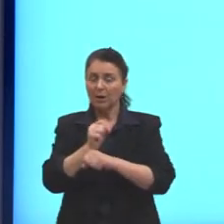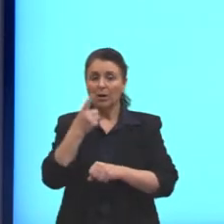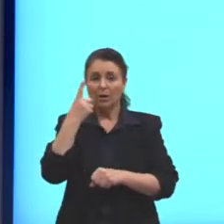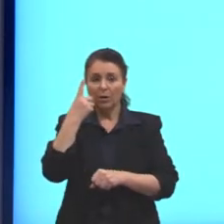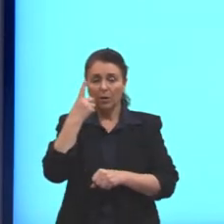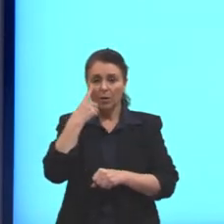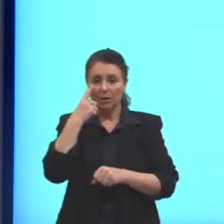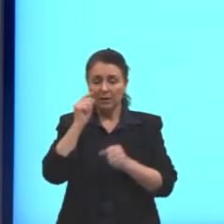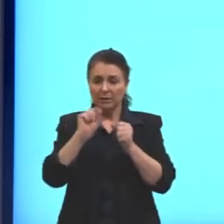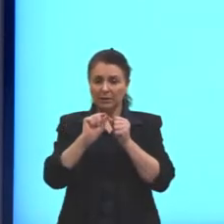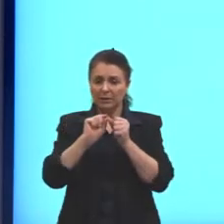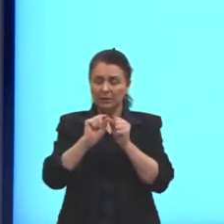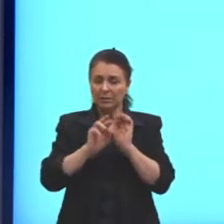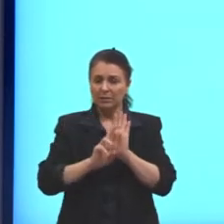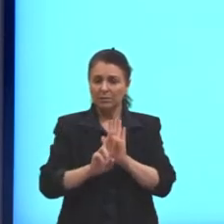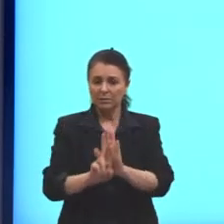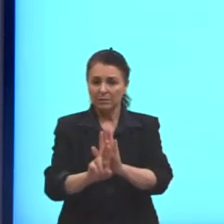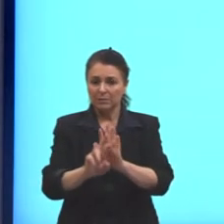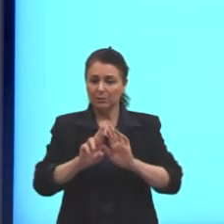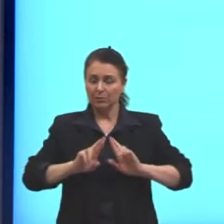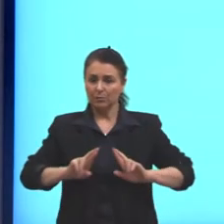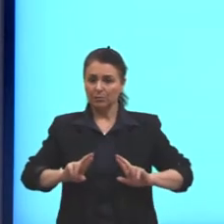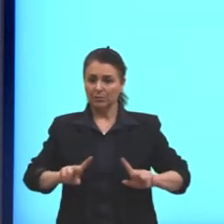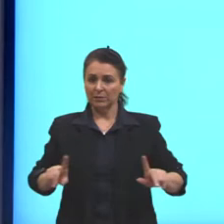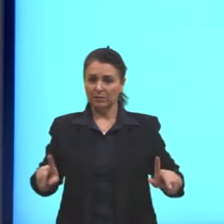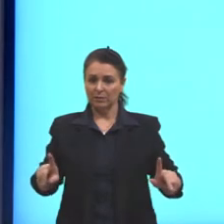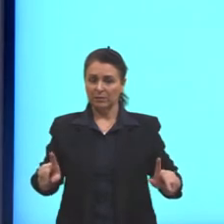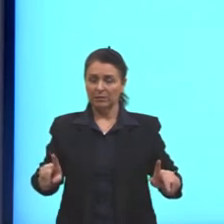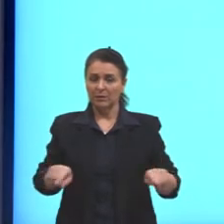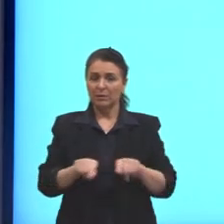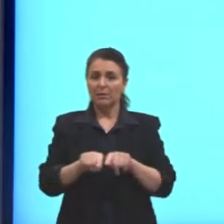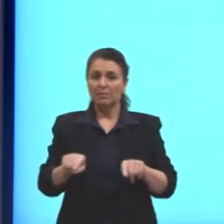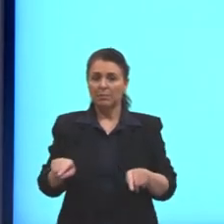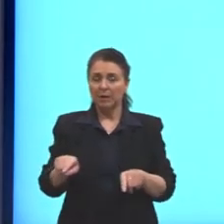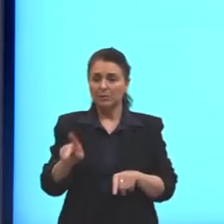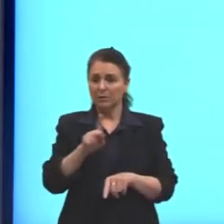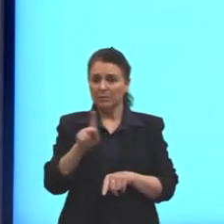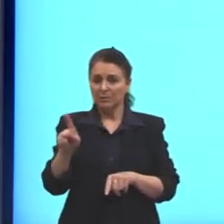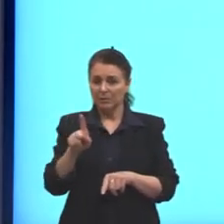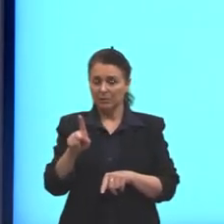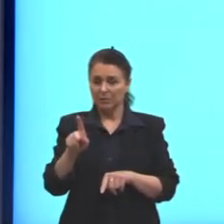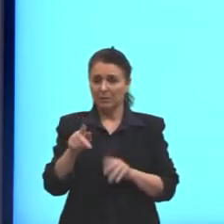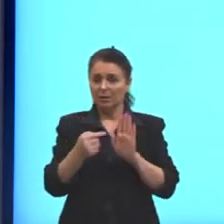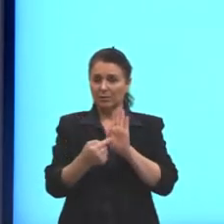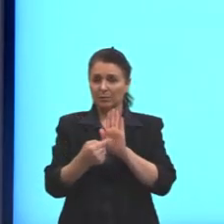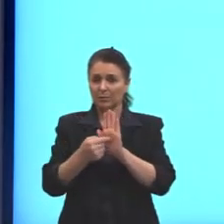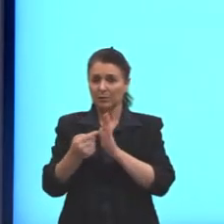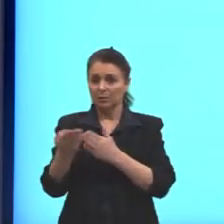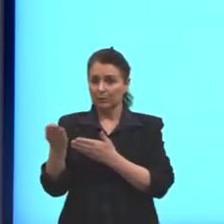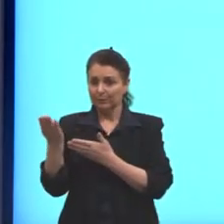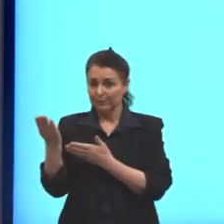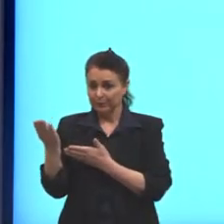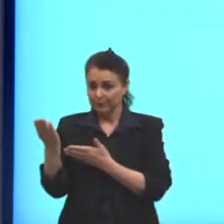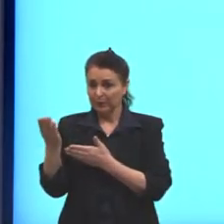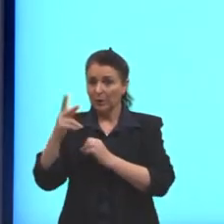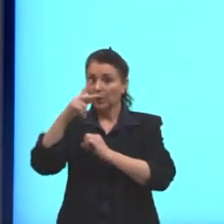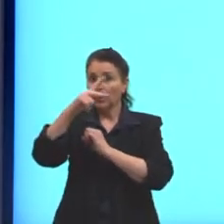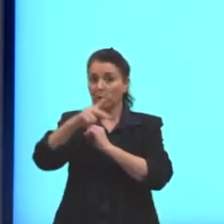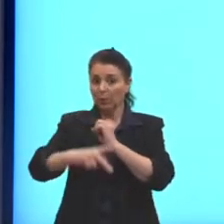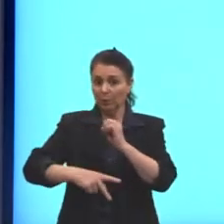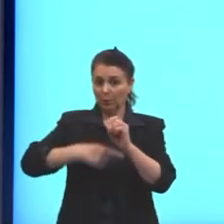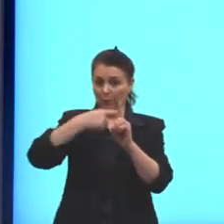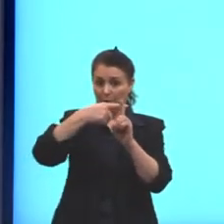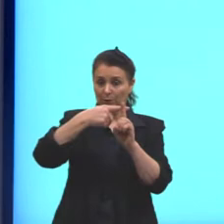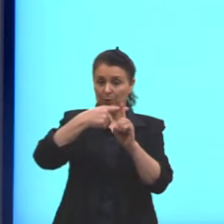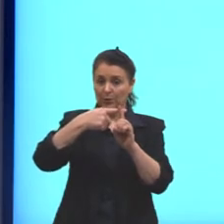a gente tá fazendo uma representação diferente né do átomo mas pensem que o próton ele tá no núcleo então é muito